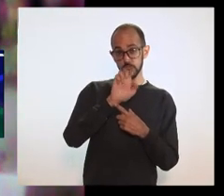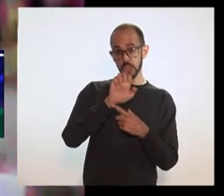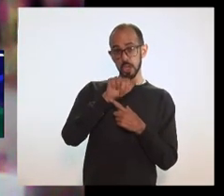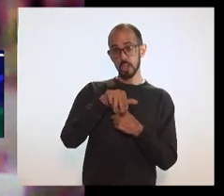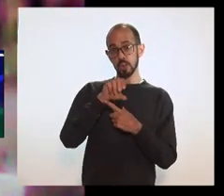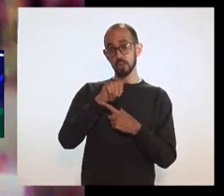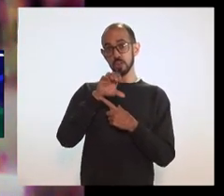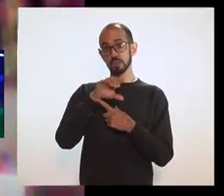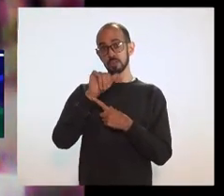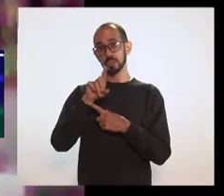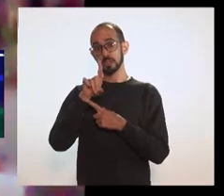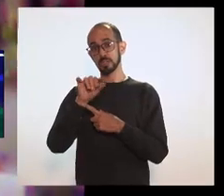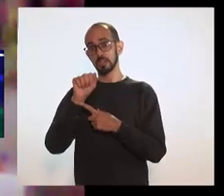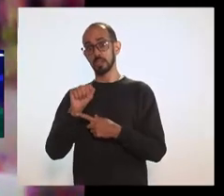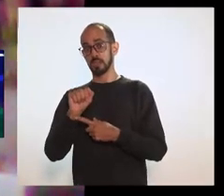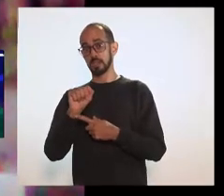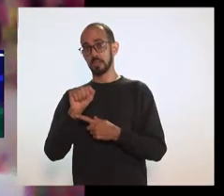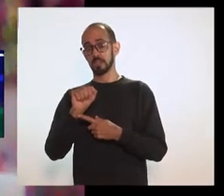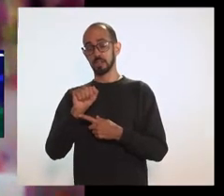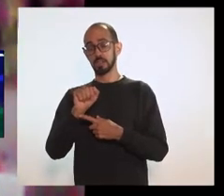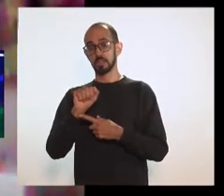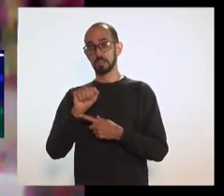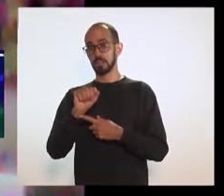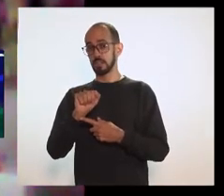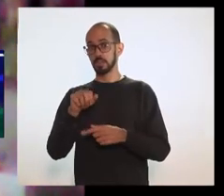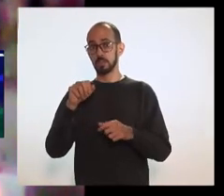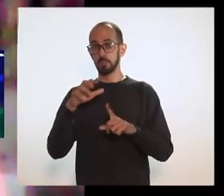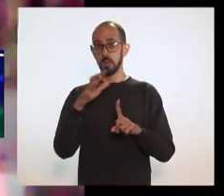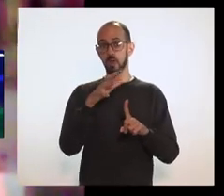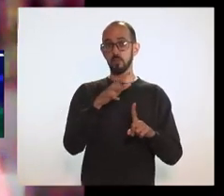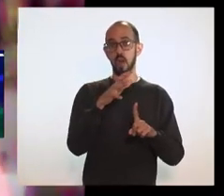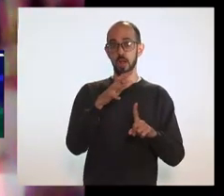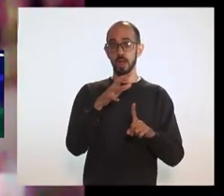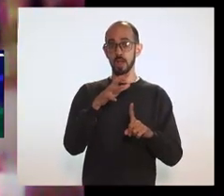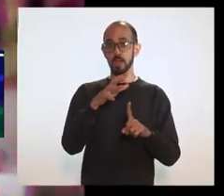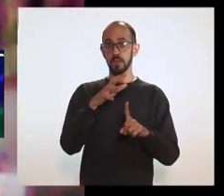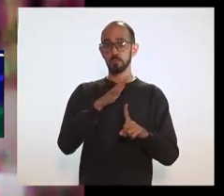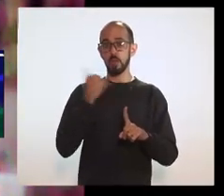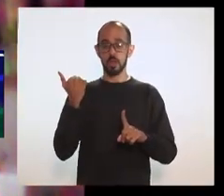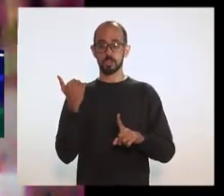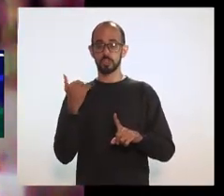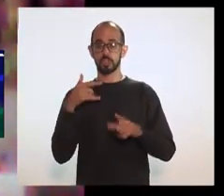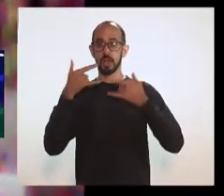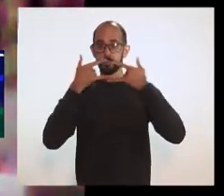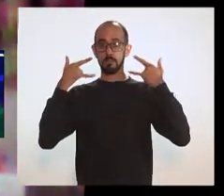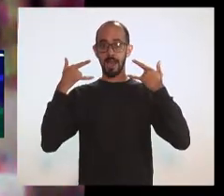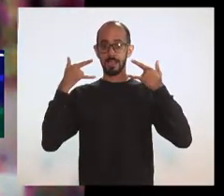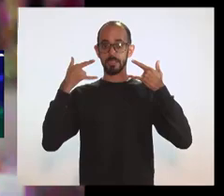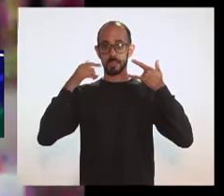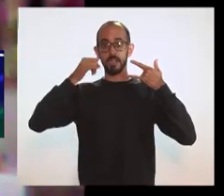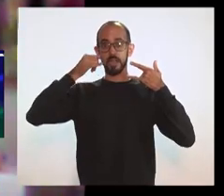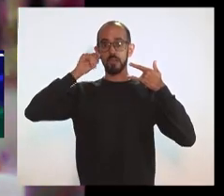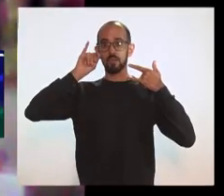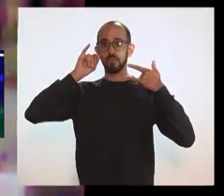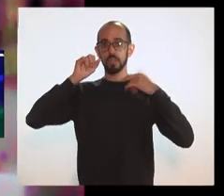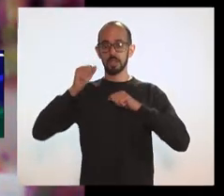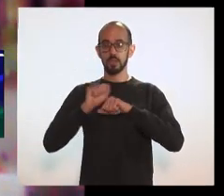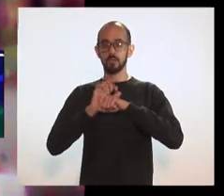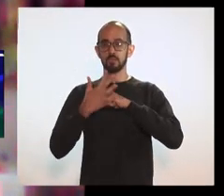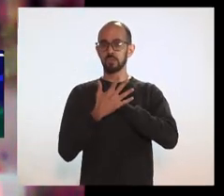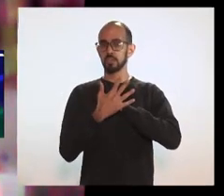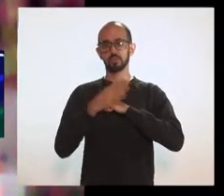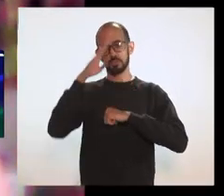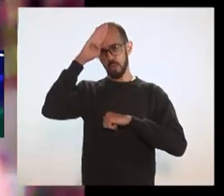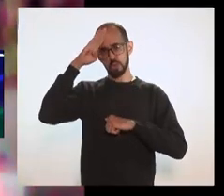invés de preveni-las. A máscara ajuda a prevenir o vírus. Bolsonaro não usa e boicota o uso de